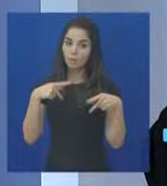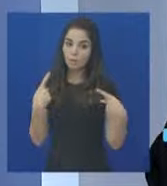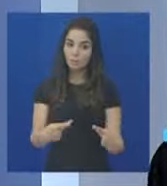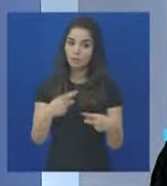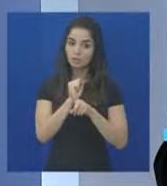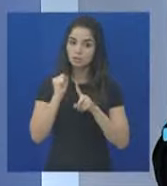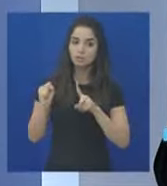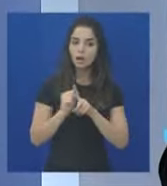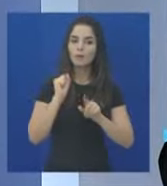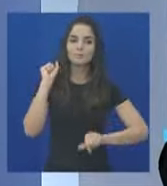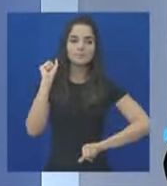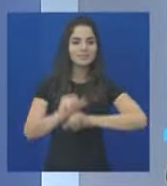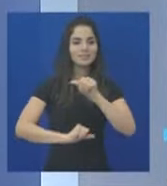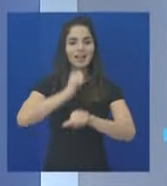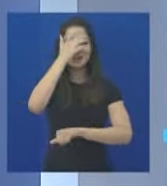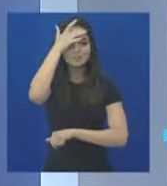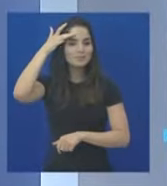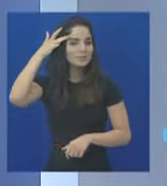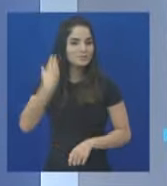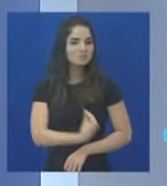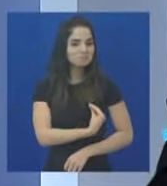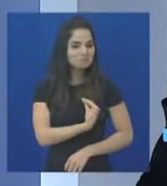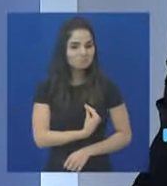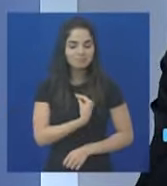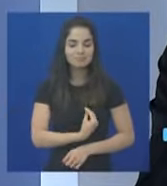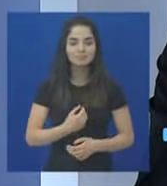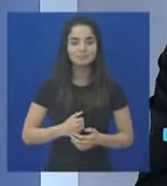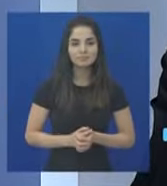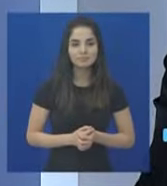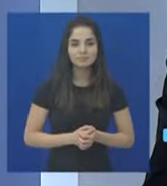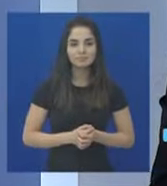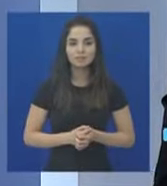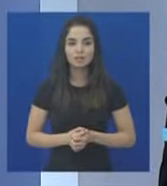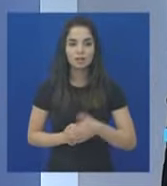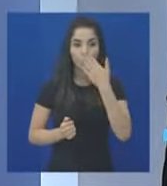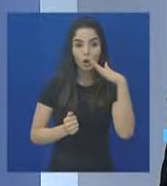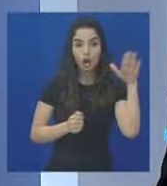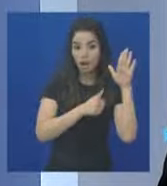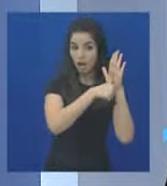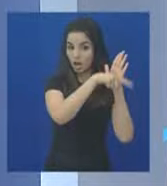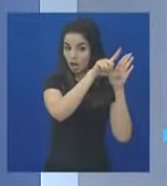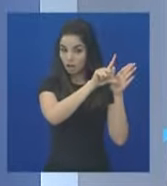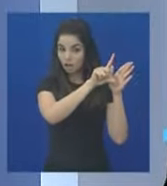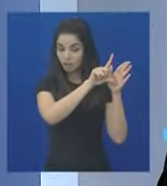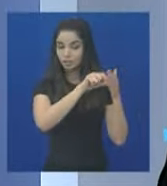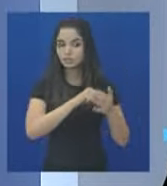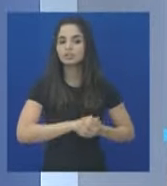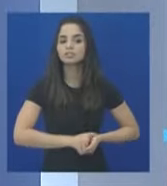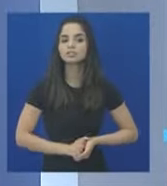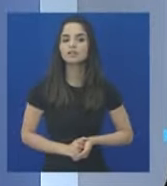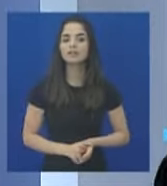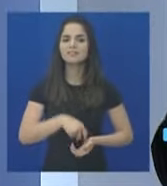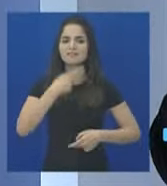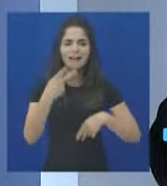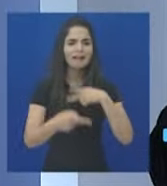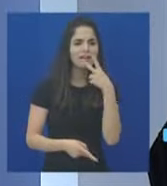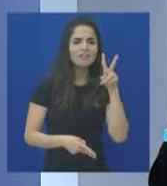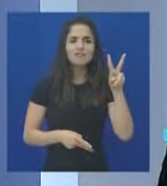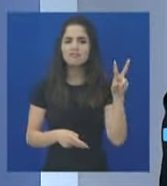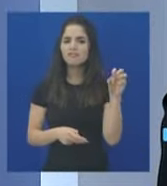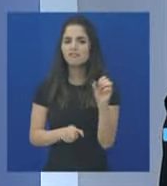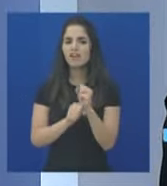que modificaram a vida do cidadão. O candidato que me antecedeu fala muito em 20 anos. Eu